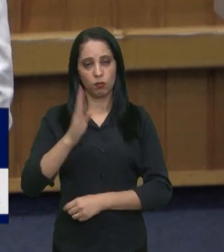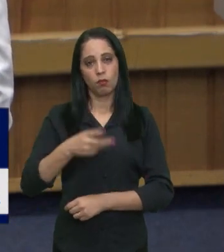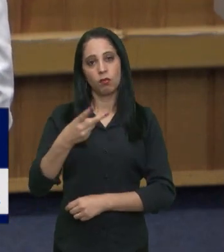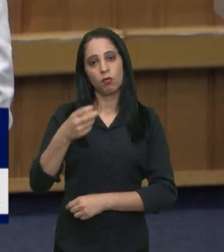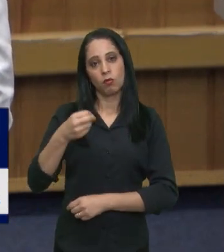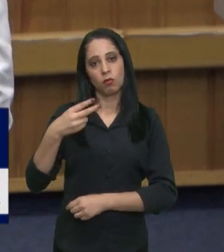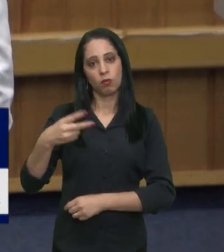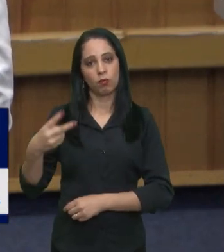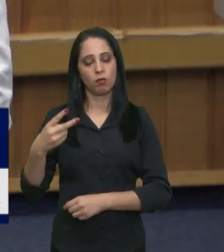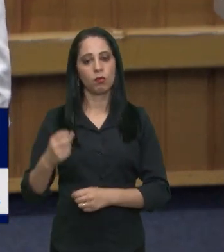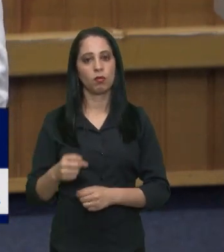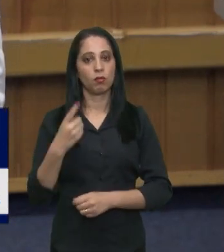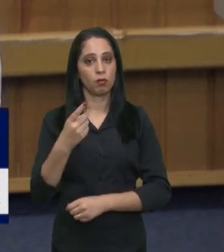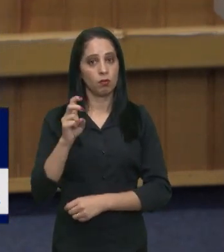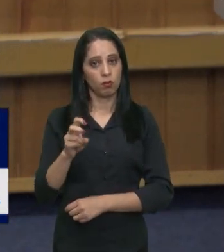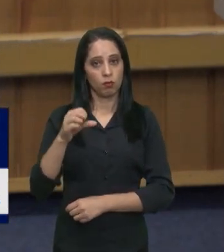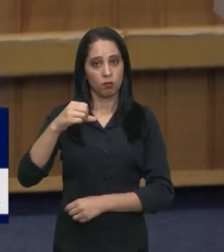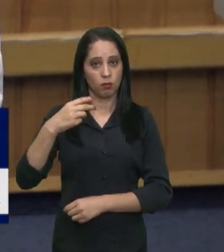542/2022,